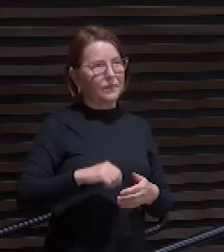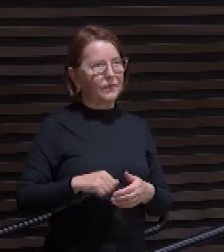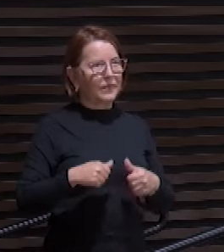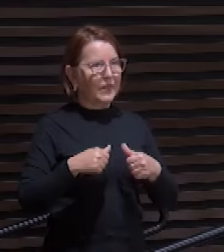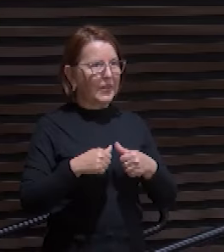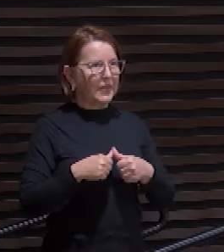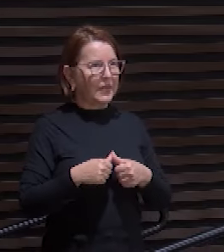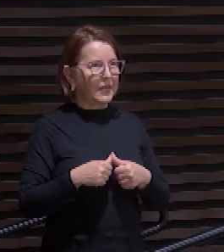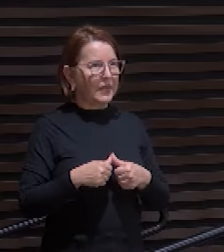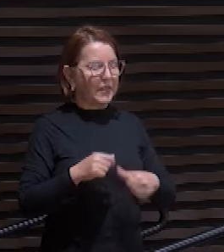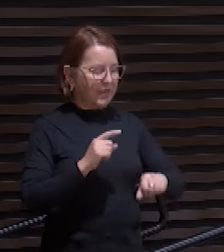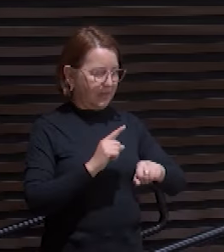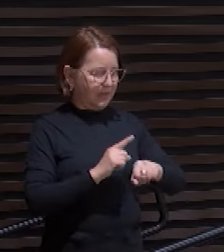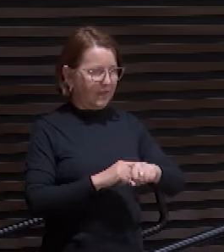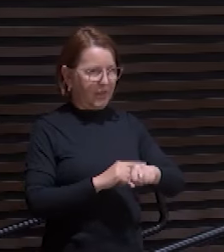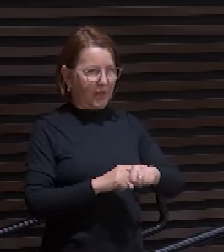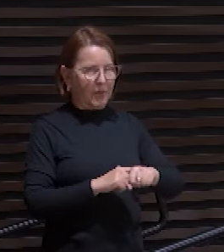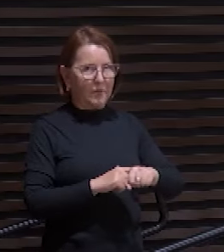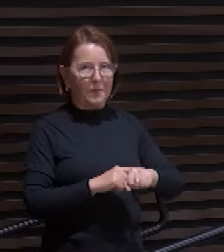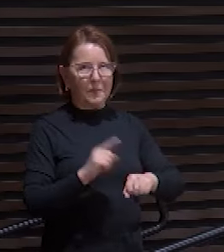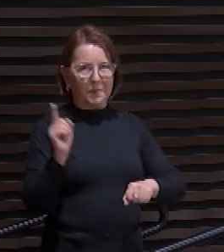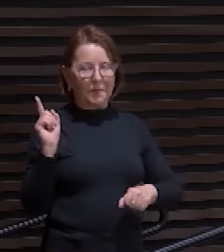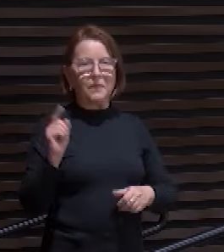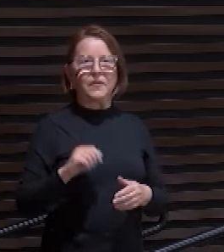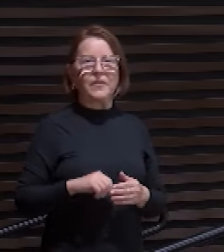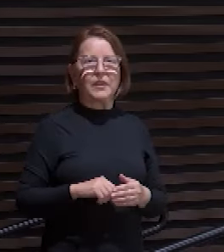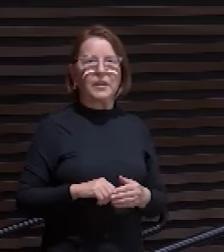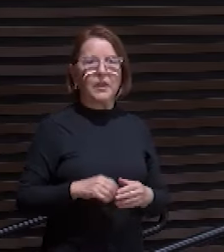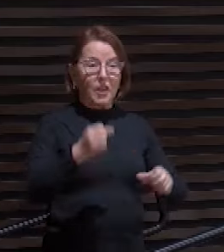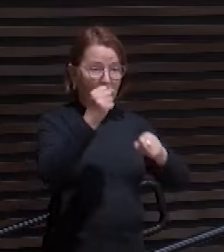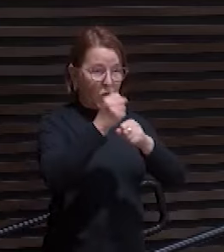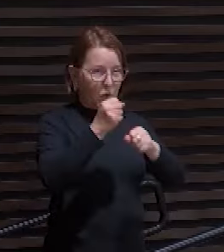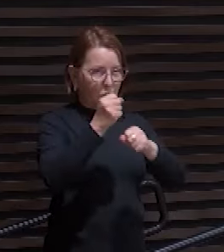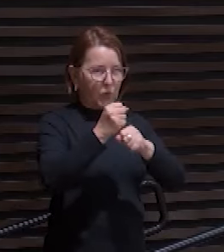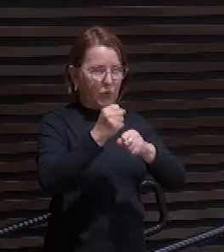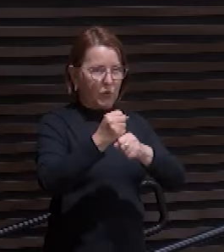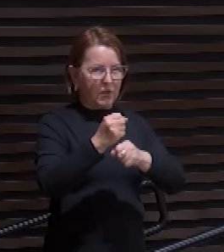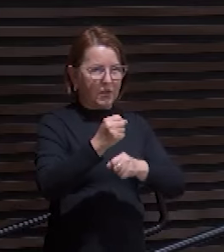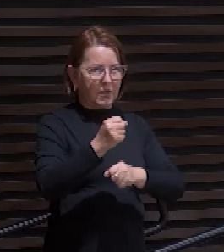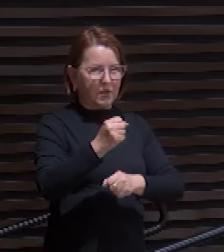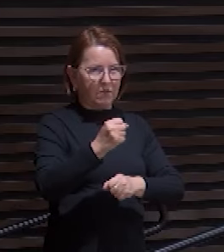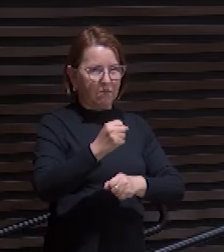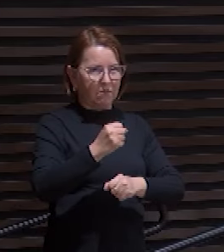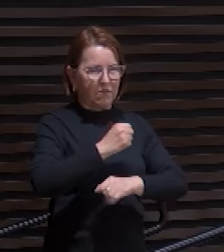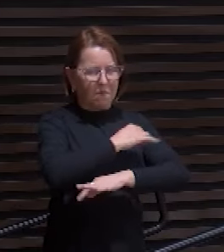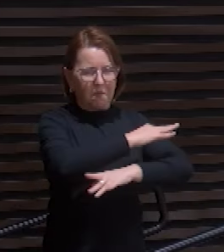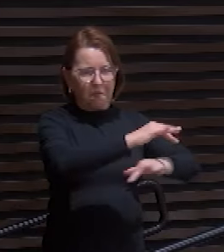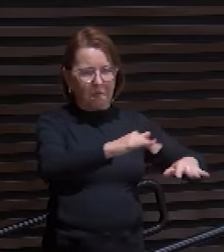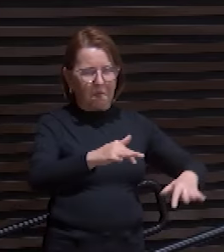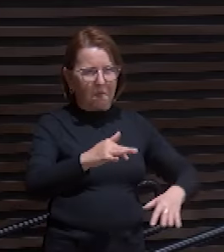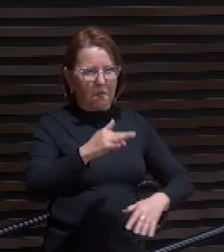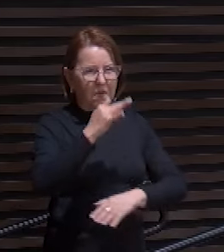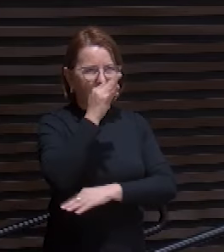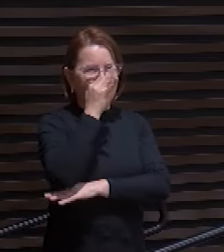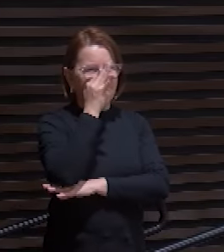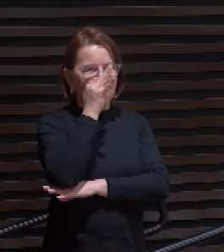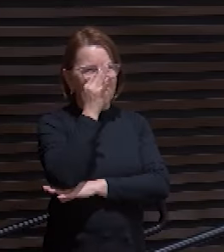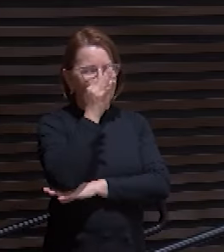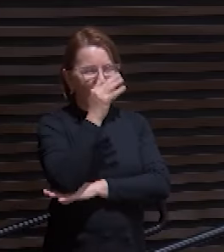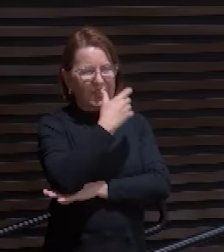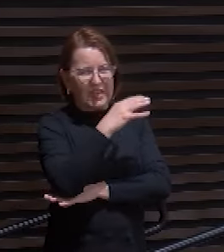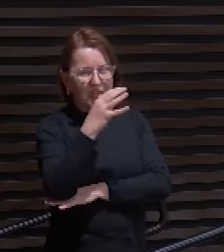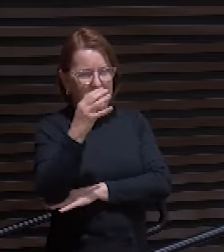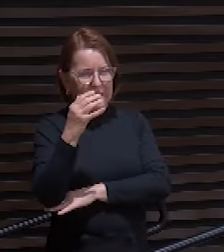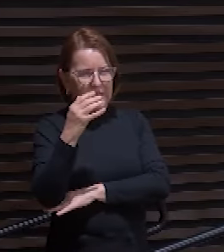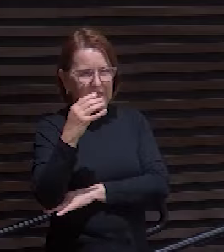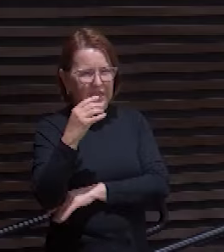nessa tempo aqui da história aqui, construção de jardim e pomar era algo difícil e